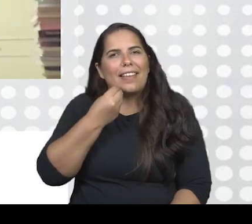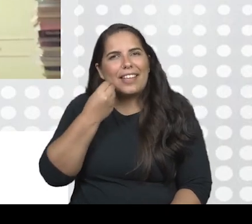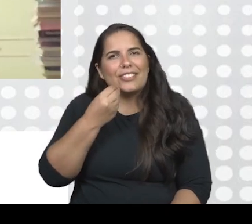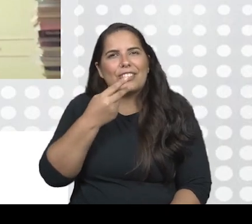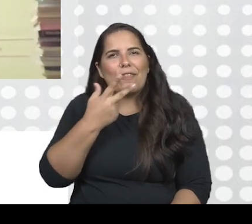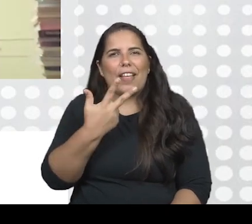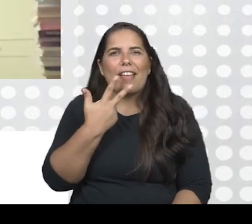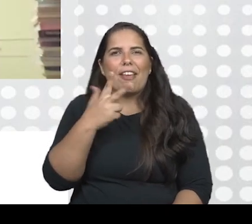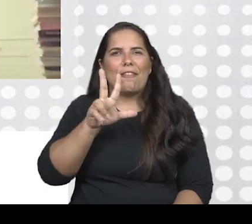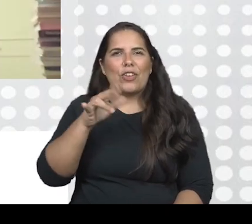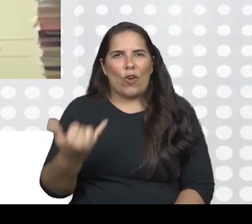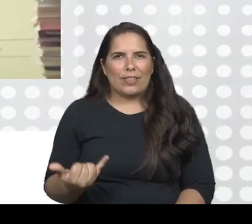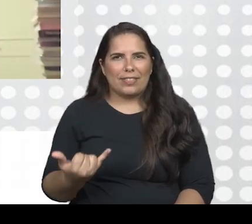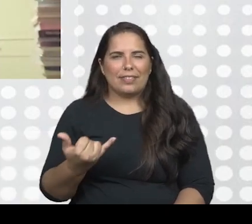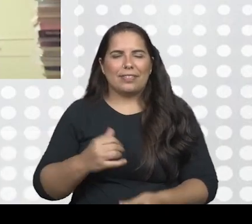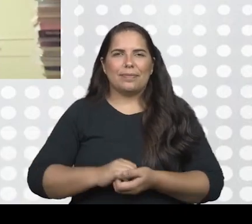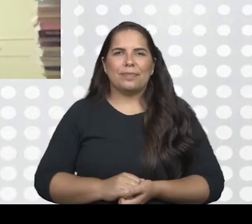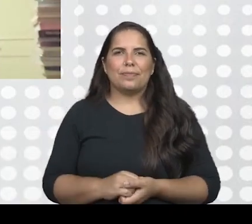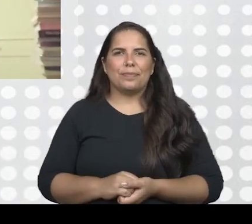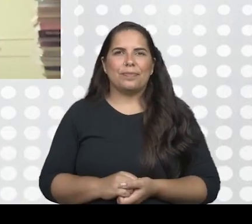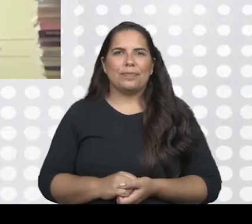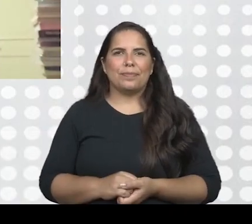diria Vygotsky.